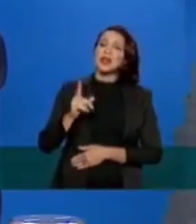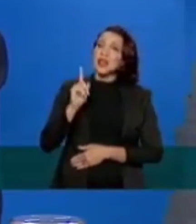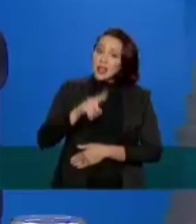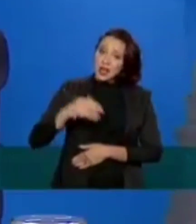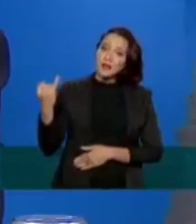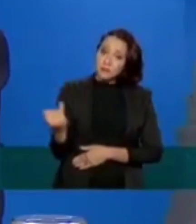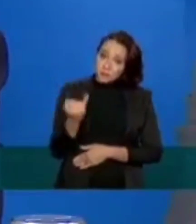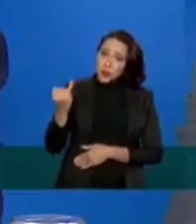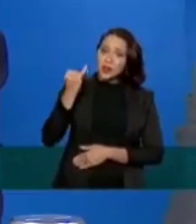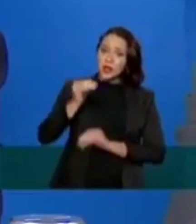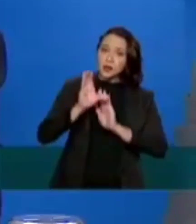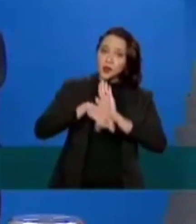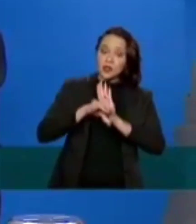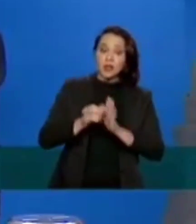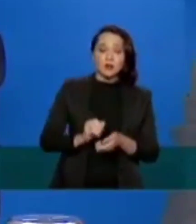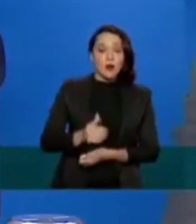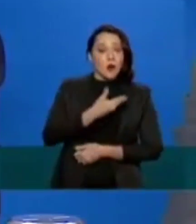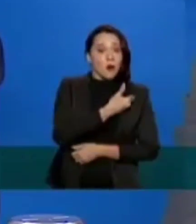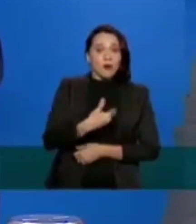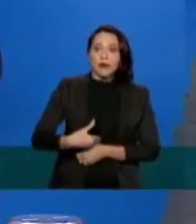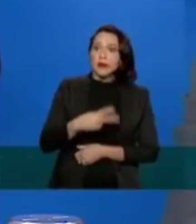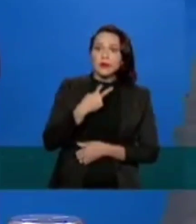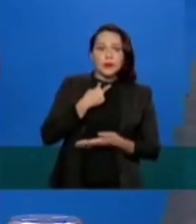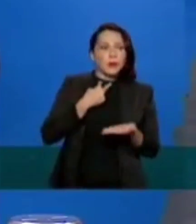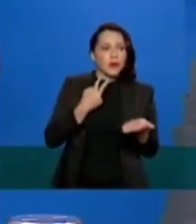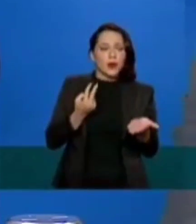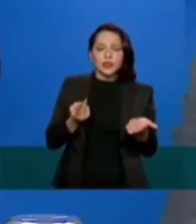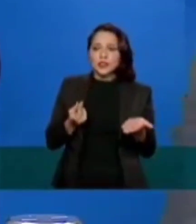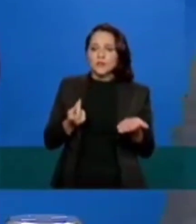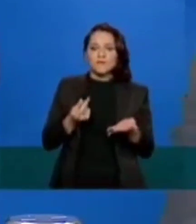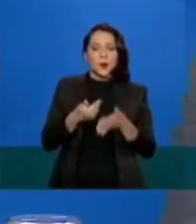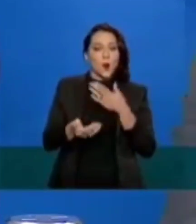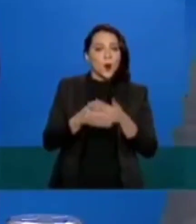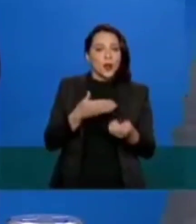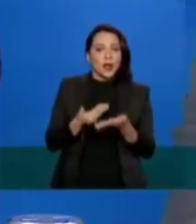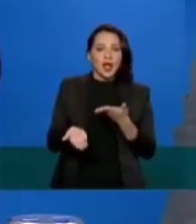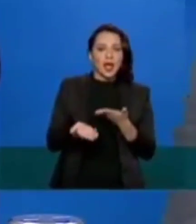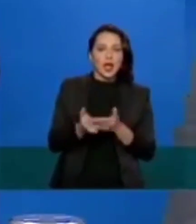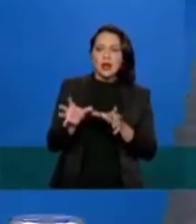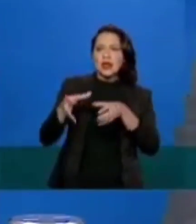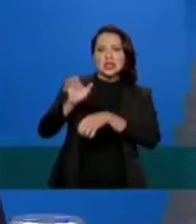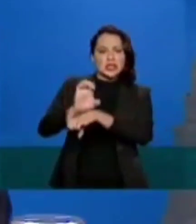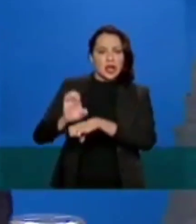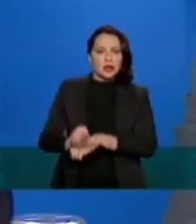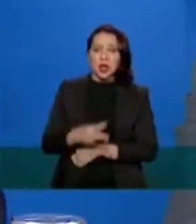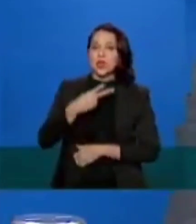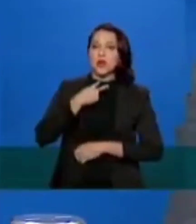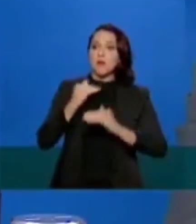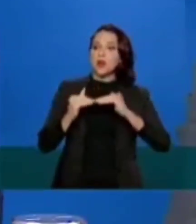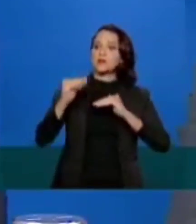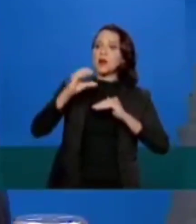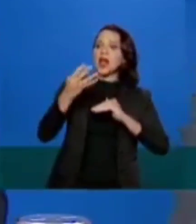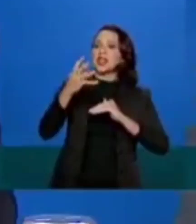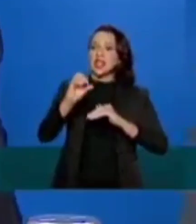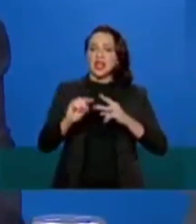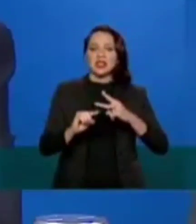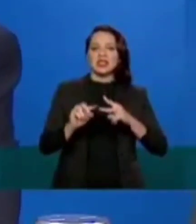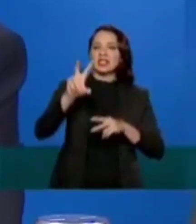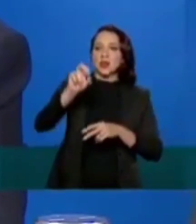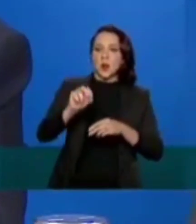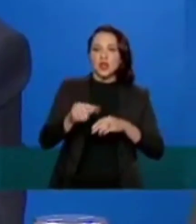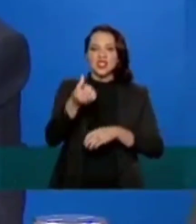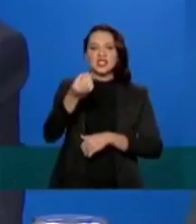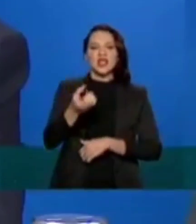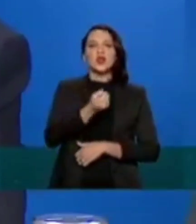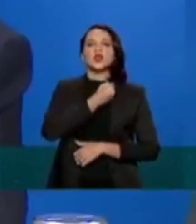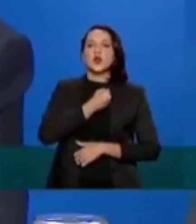relevante. O governo não pode, qualquer que seja o ente federativo, não pode passar para 30, 40, 50, 60, o